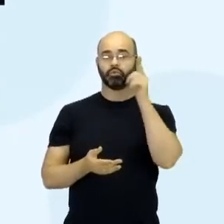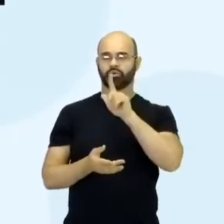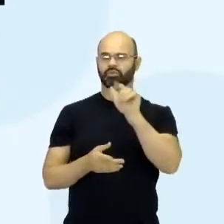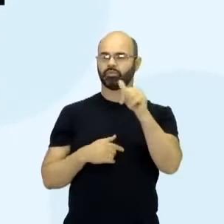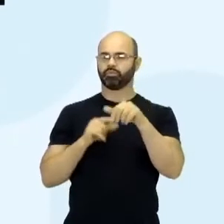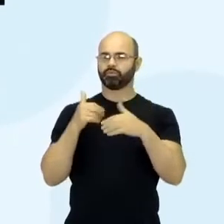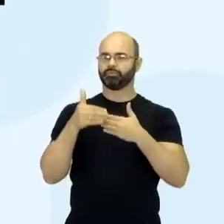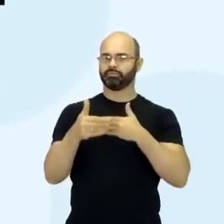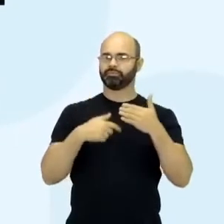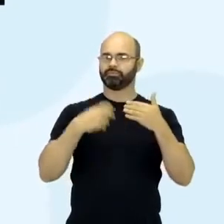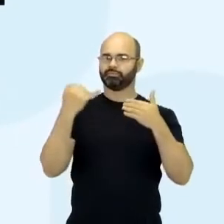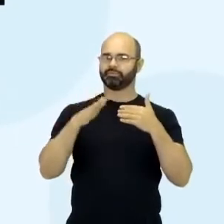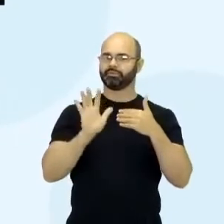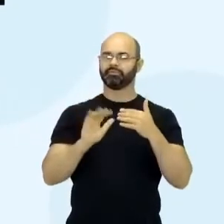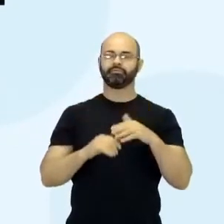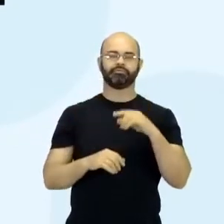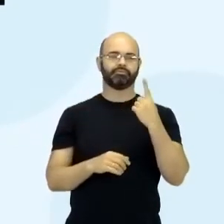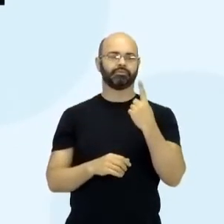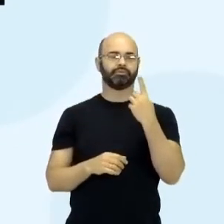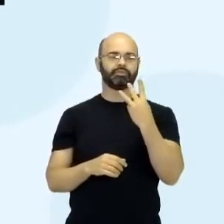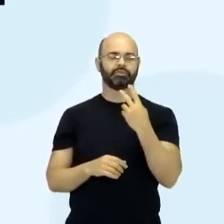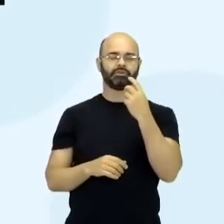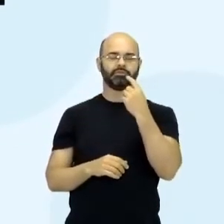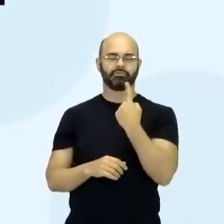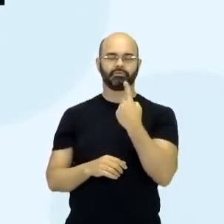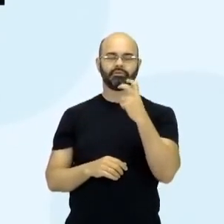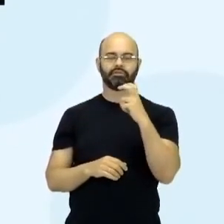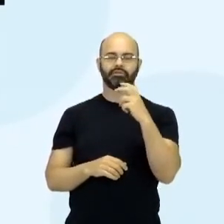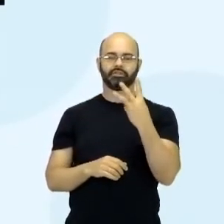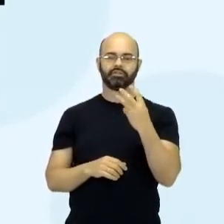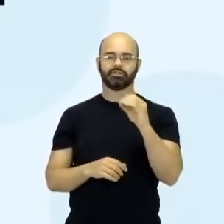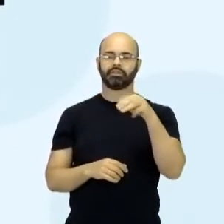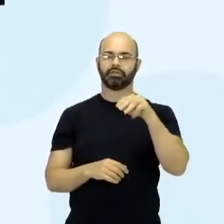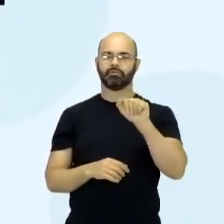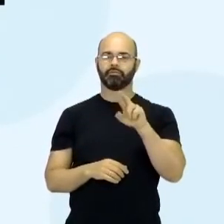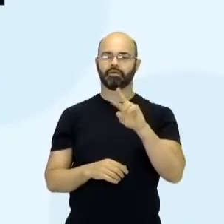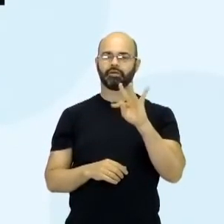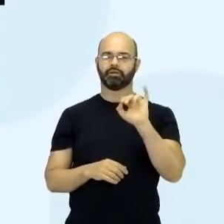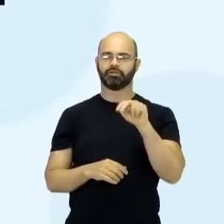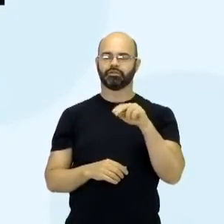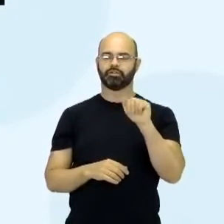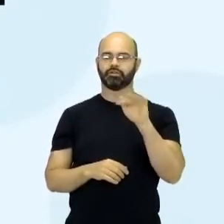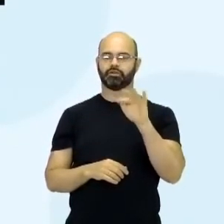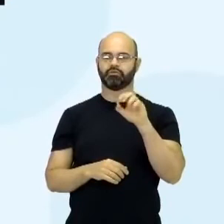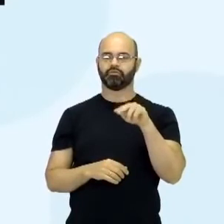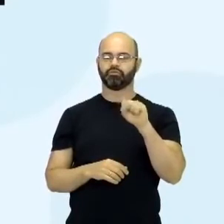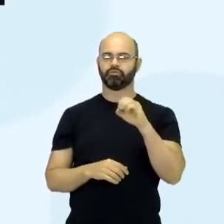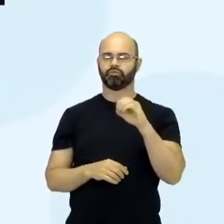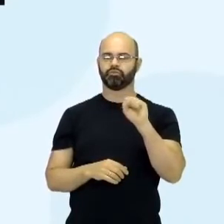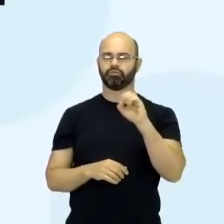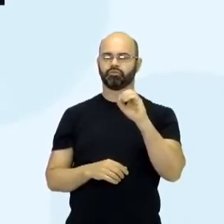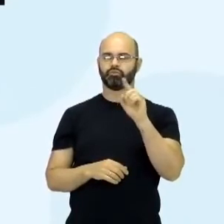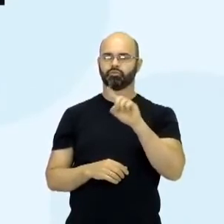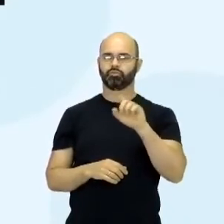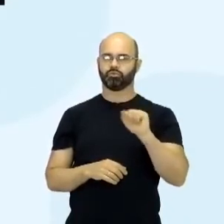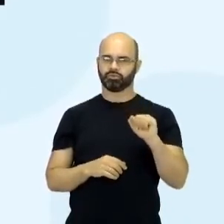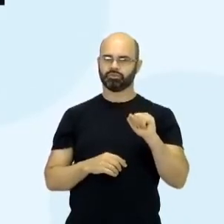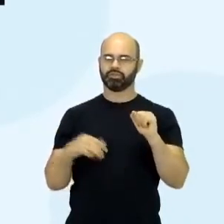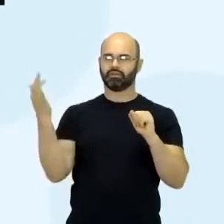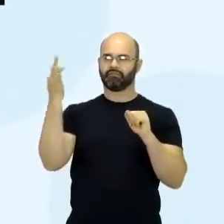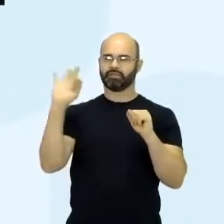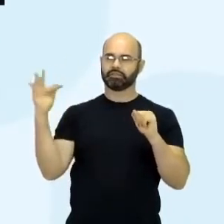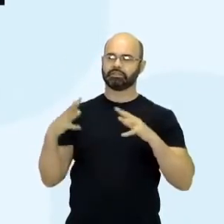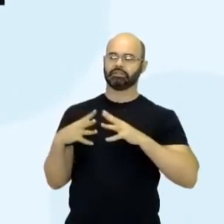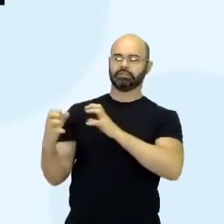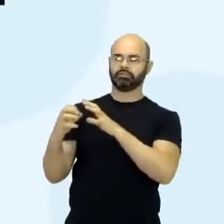conto sobre isso. E aí, em 1530, o Martim Afonso de Souza, ele combate os franceses e funda a primeira Vila